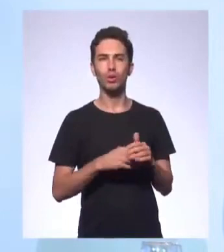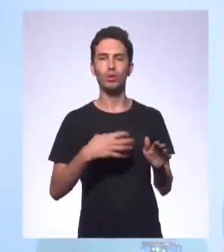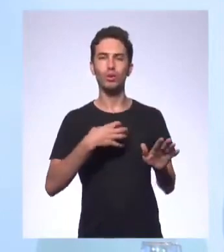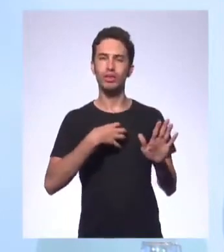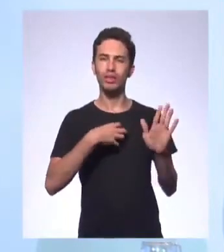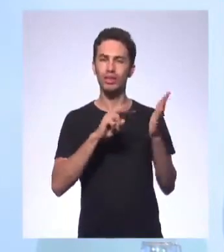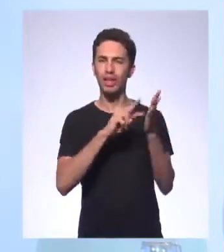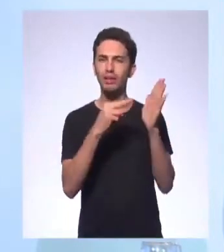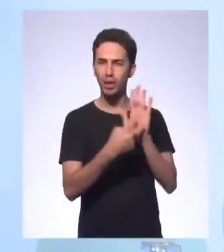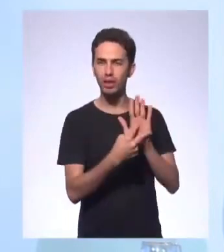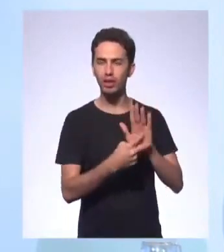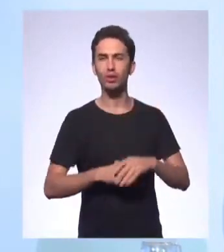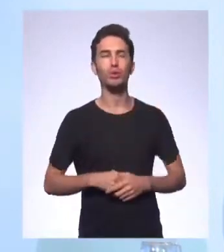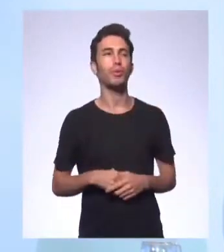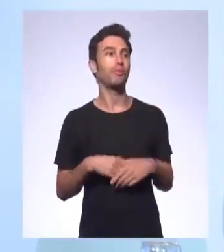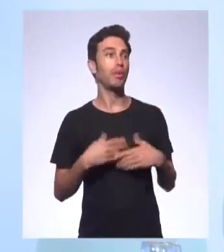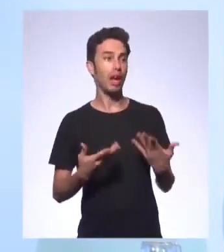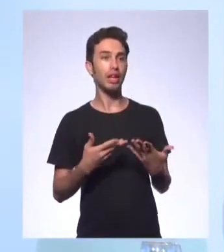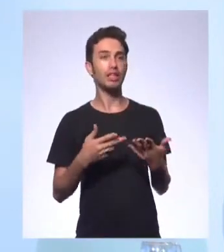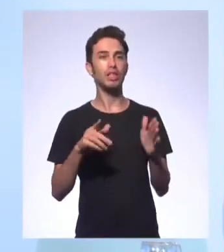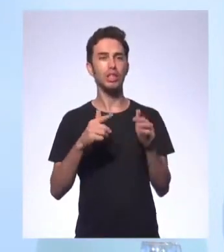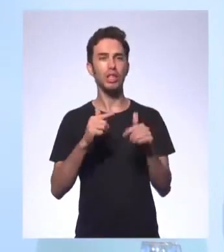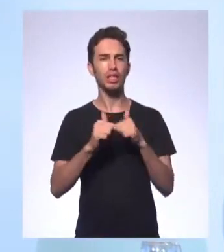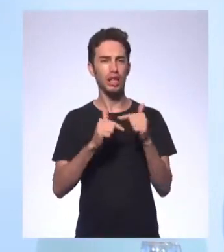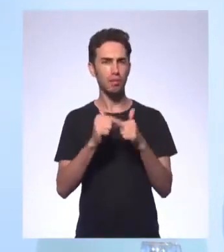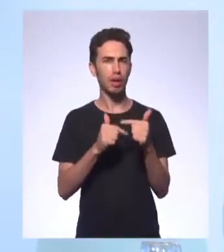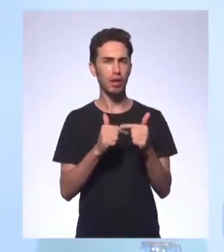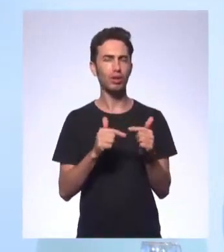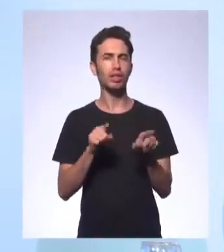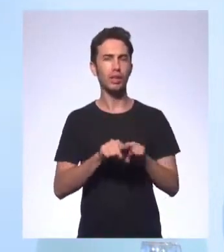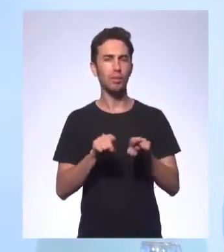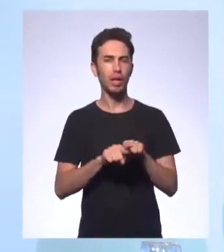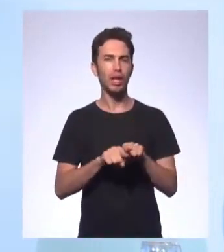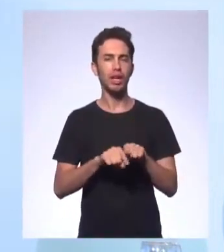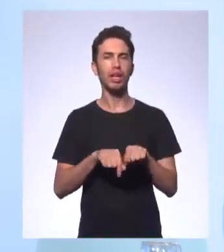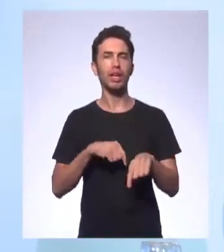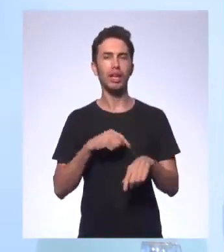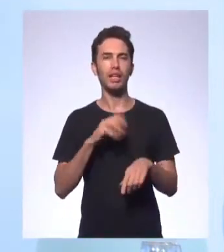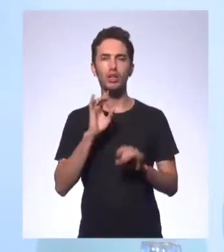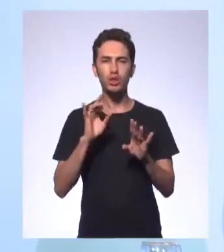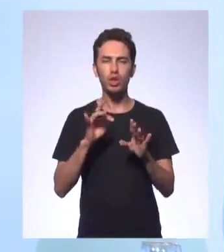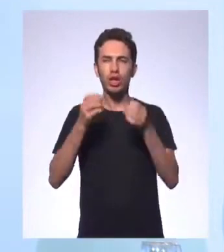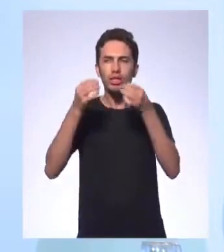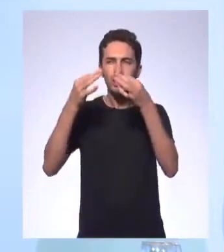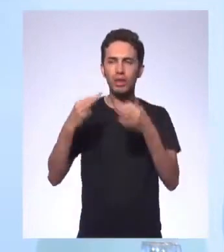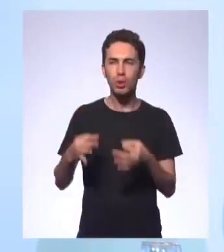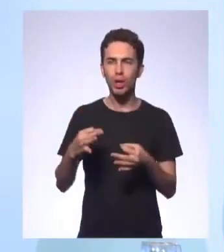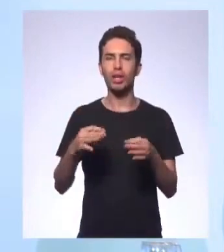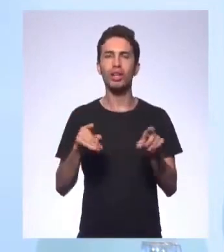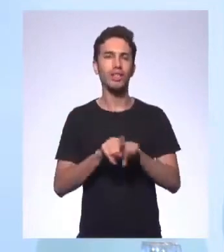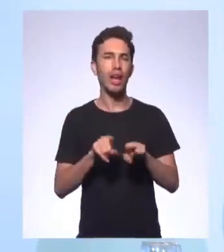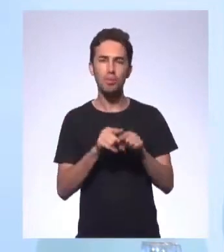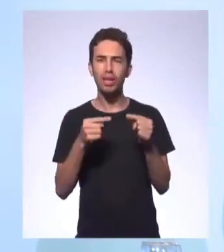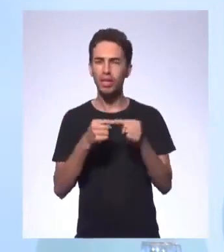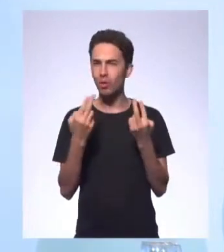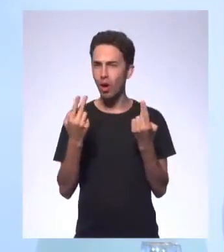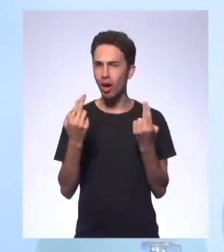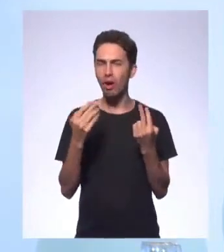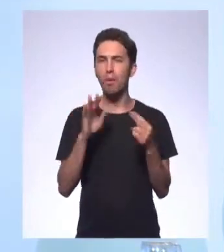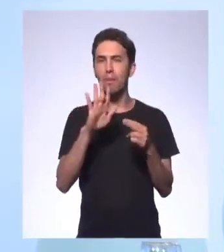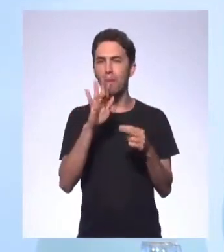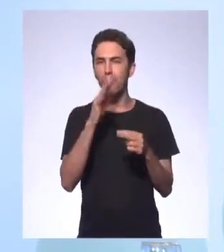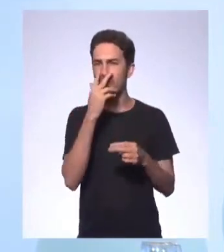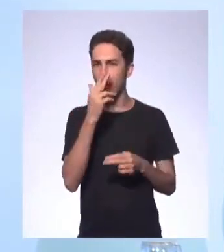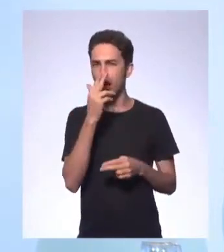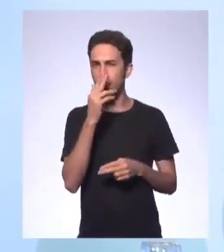já em algumas aulas. Eu me lembro de uma aula que a gente trabalhou só coesão e coerência. É uma aula bem parecida, mas de uma forma,